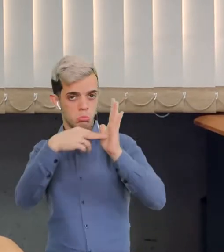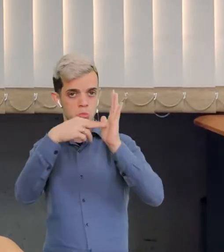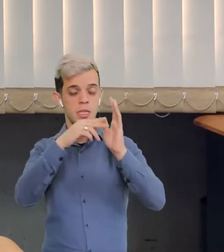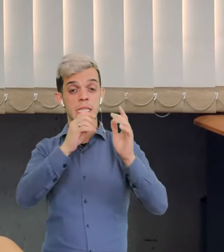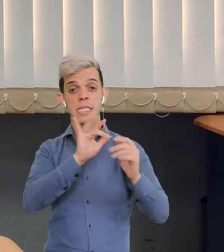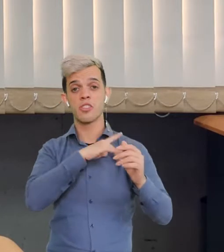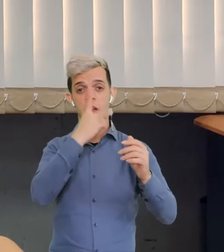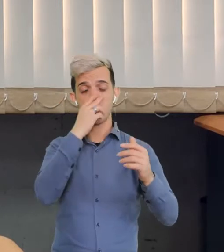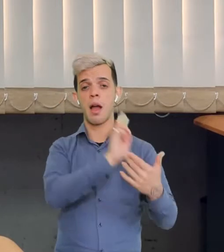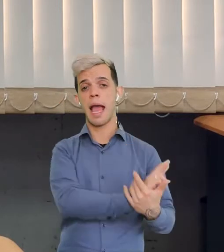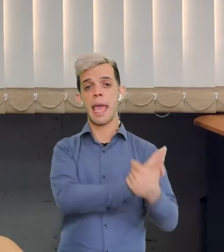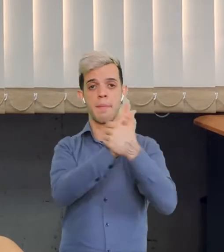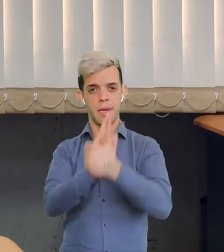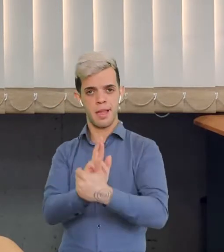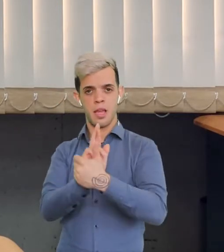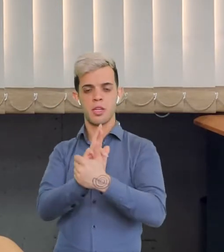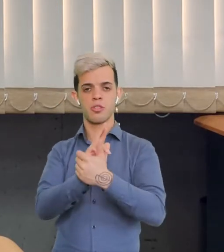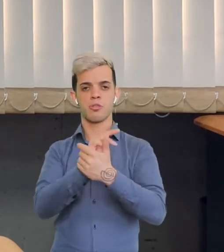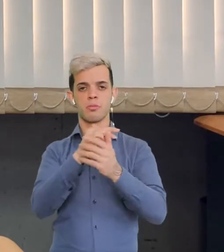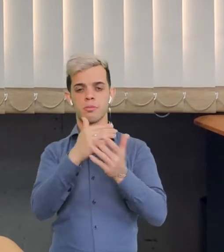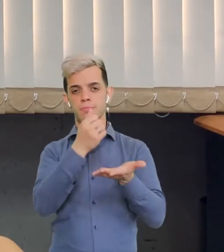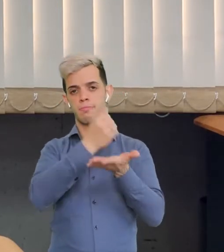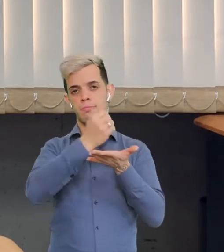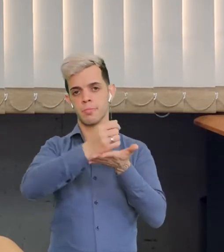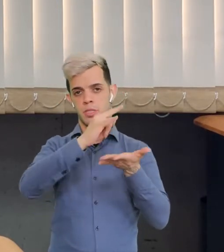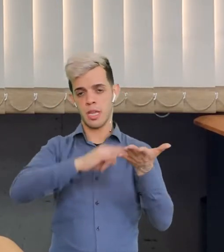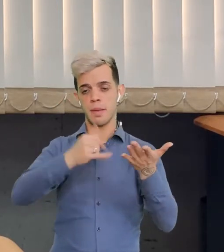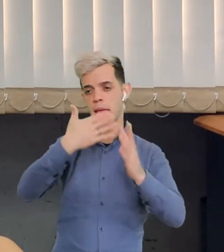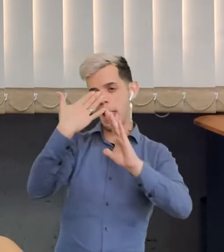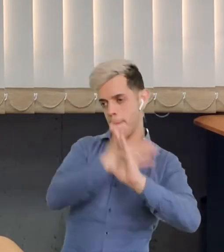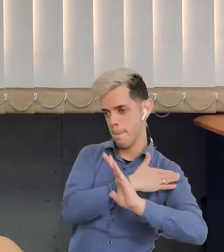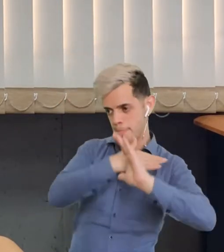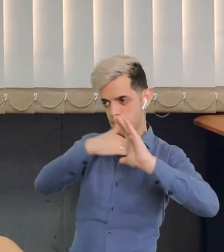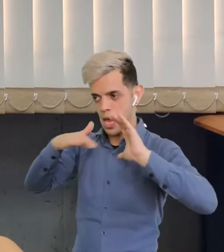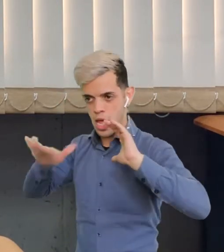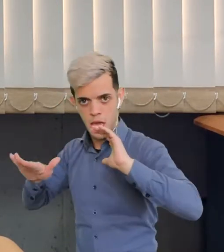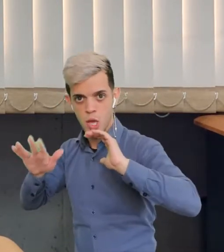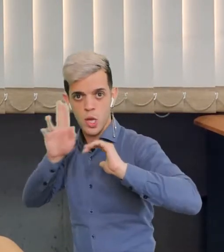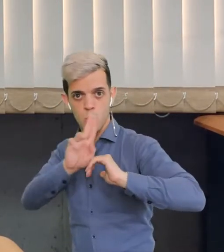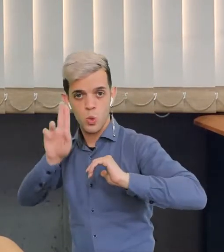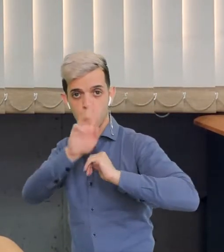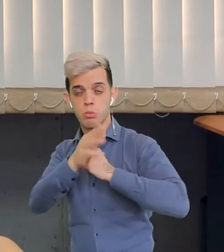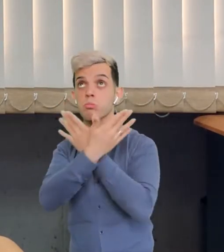representante legal. Precisa ser enviado um e-mail para a nossa equipe através do